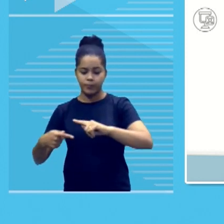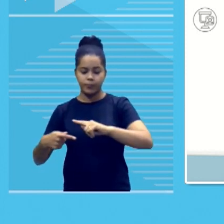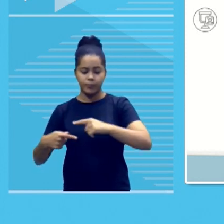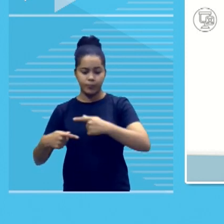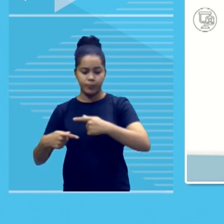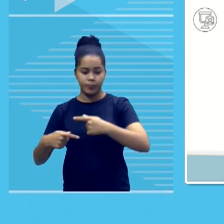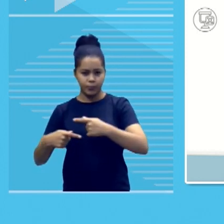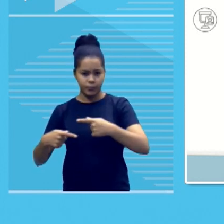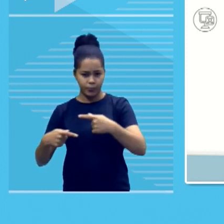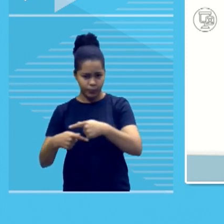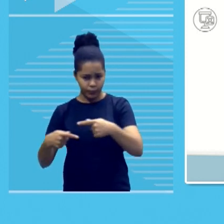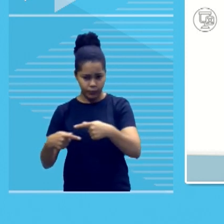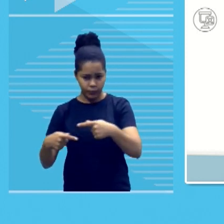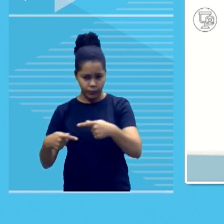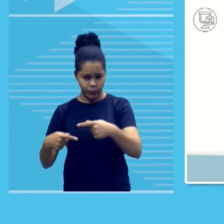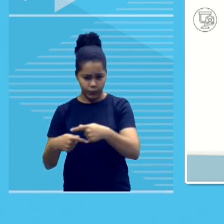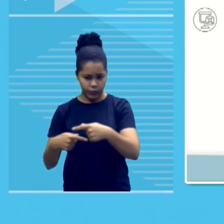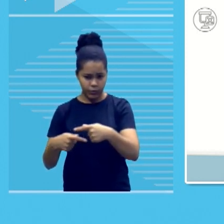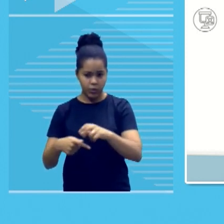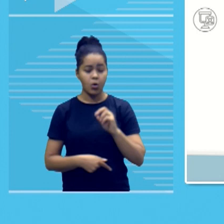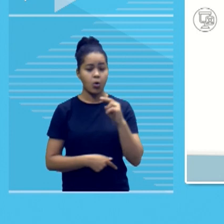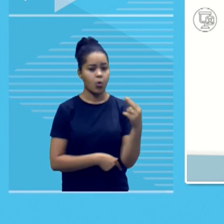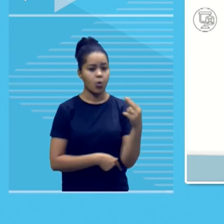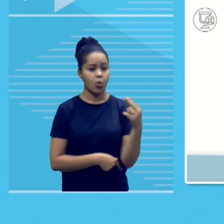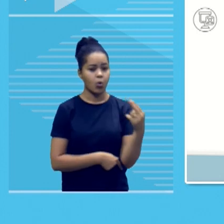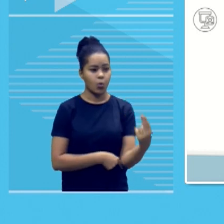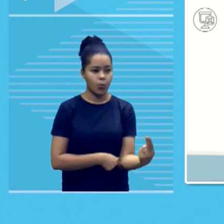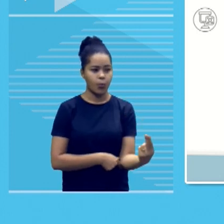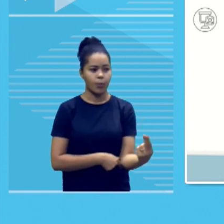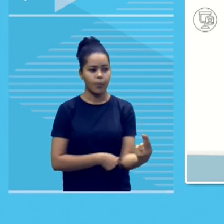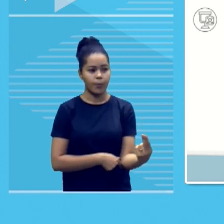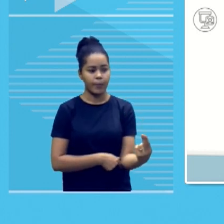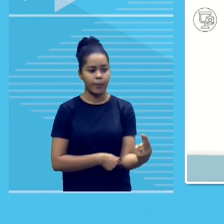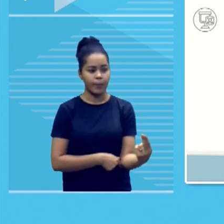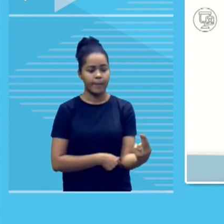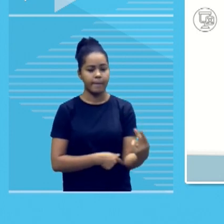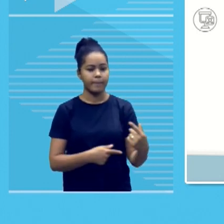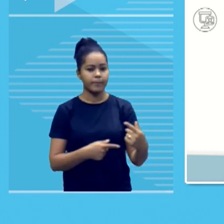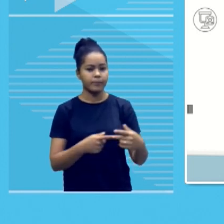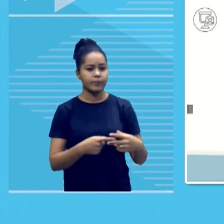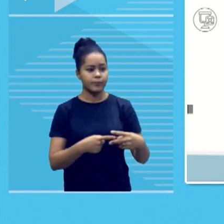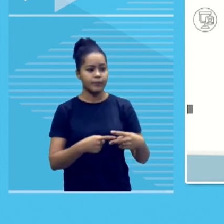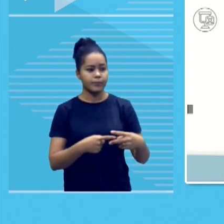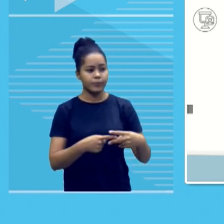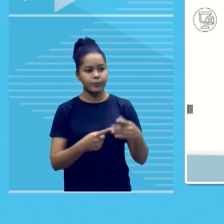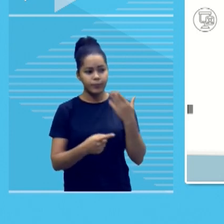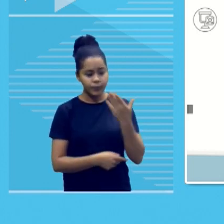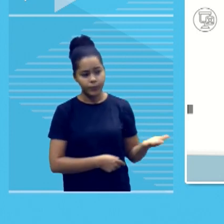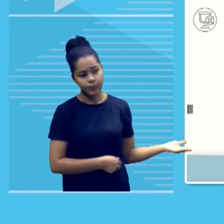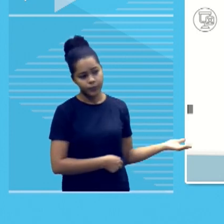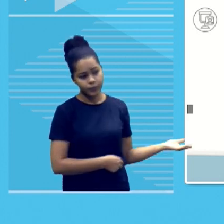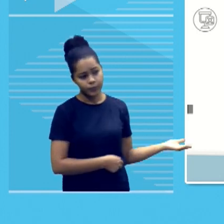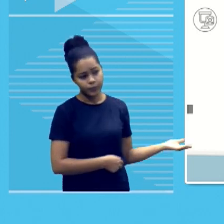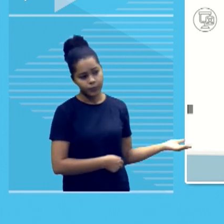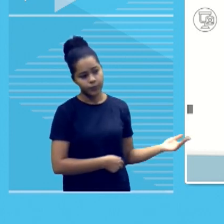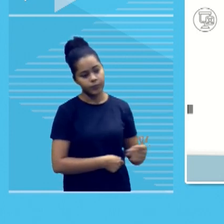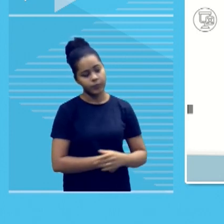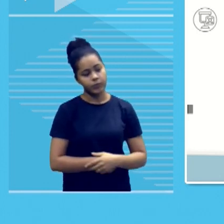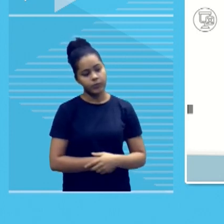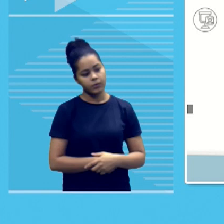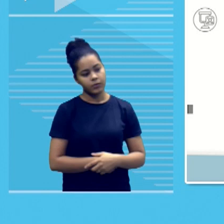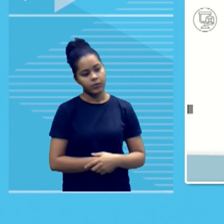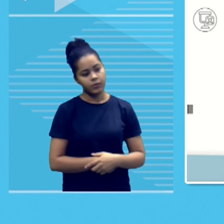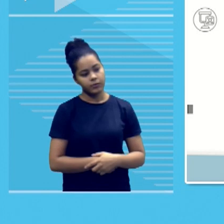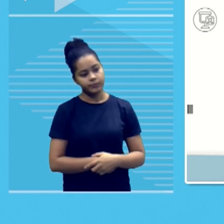só uma seta dessa maneira vamos lá e vir assim a mesma coisa indo e voltando ou